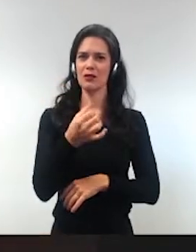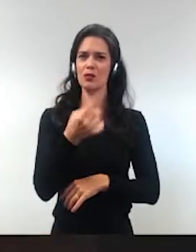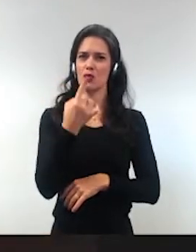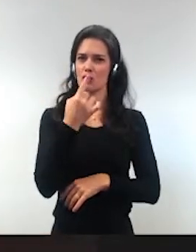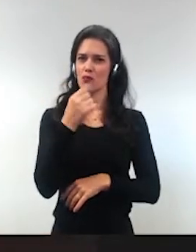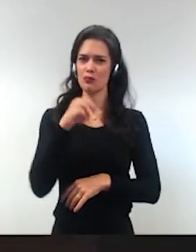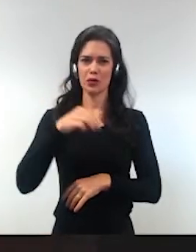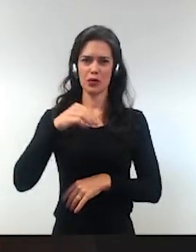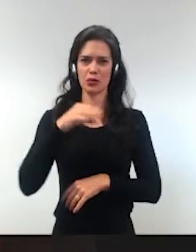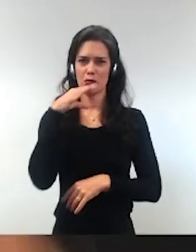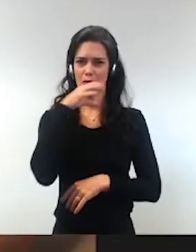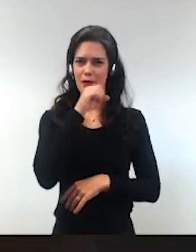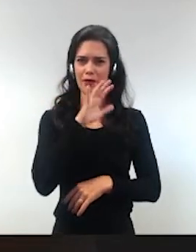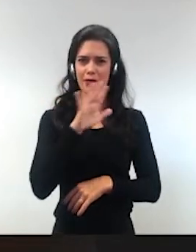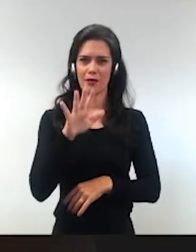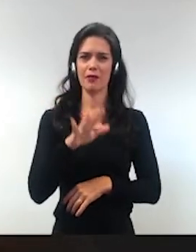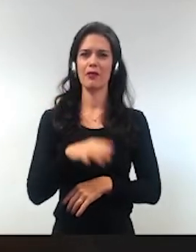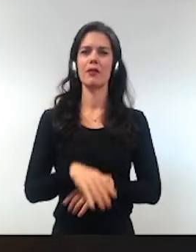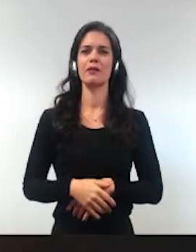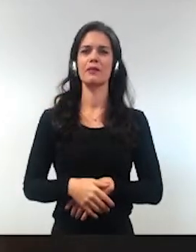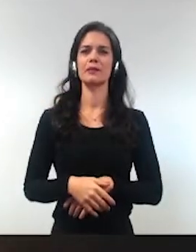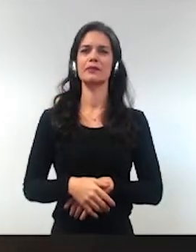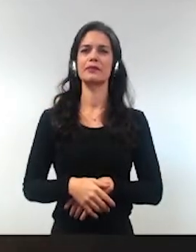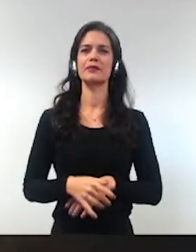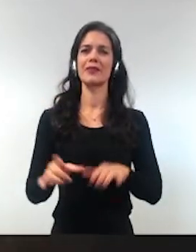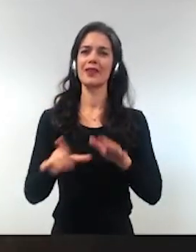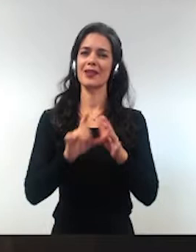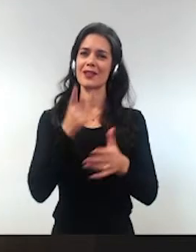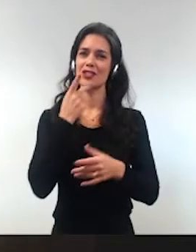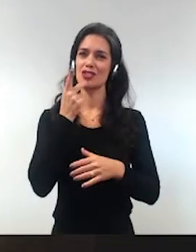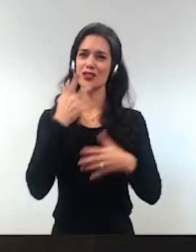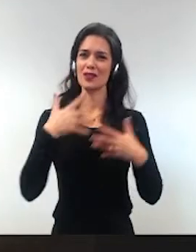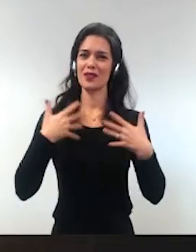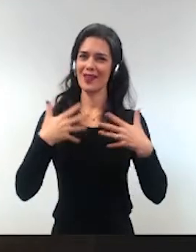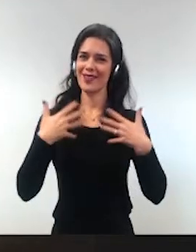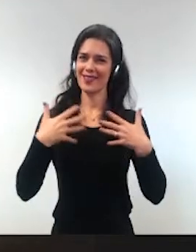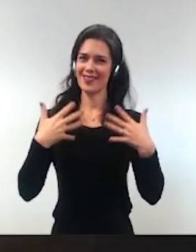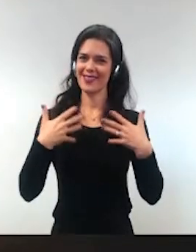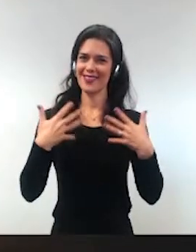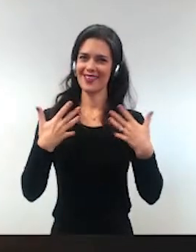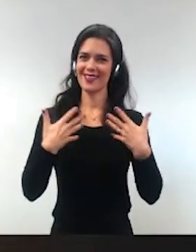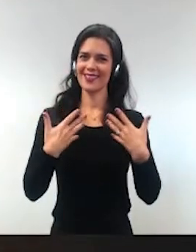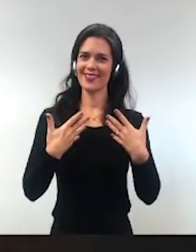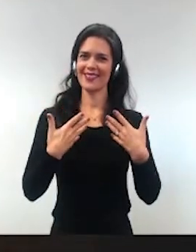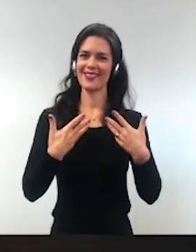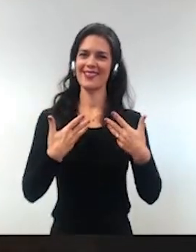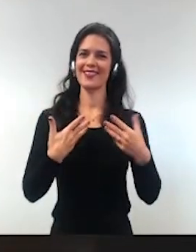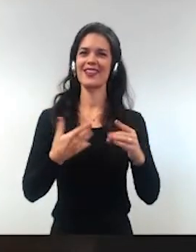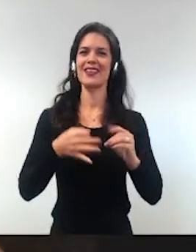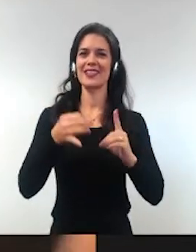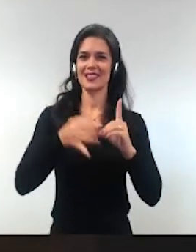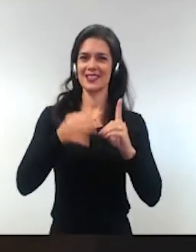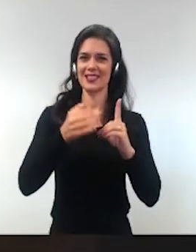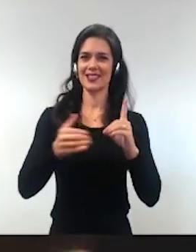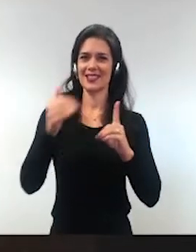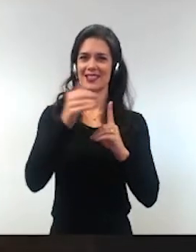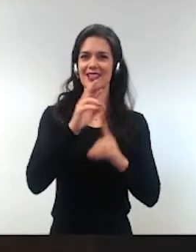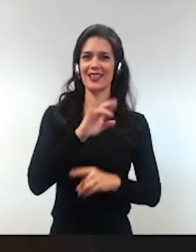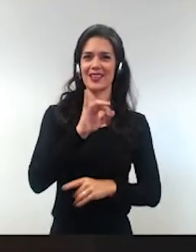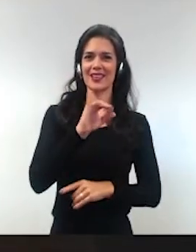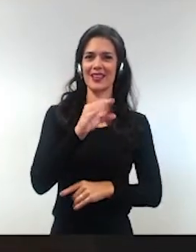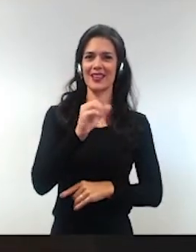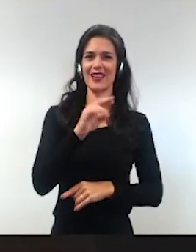segundos. E antes dele dizer da alegria, meu caro desembargador Ricardo Paes